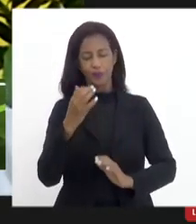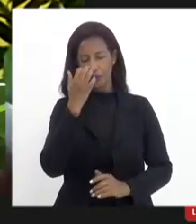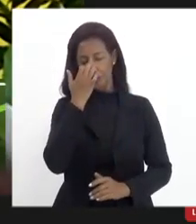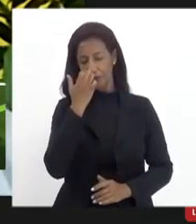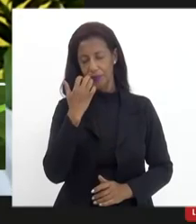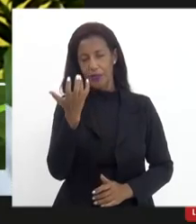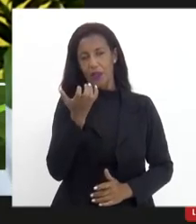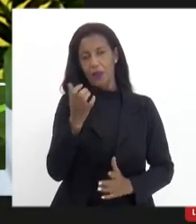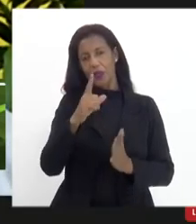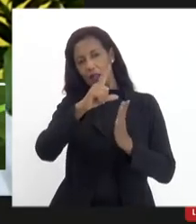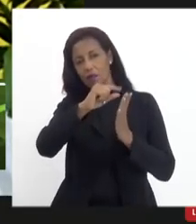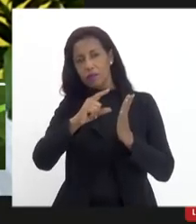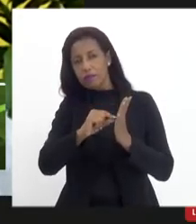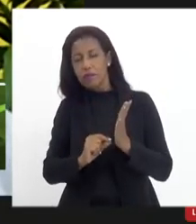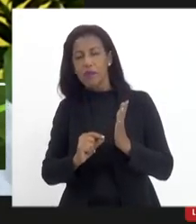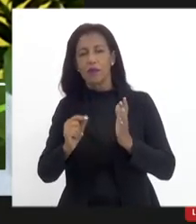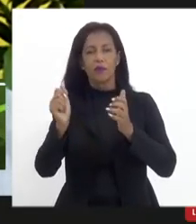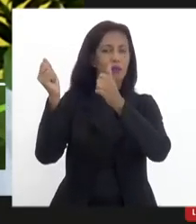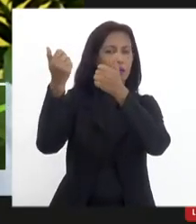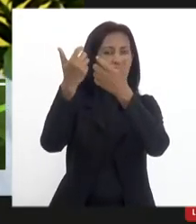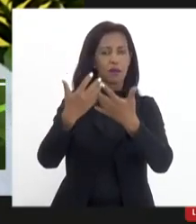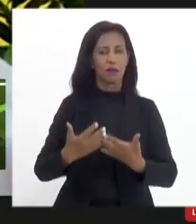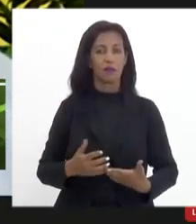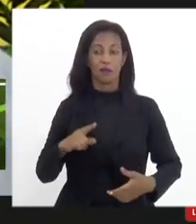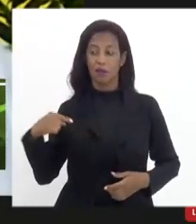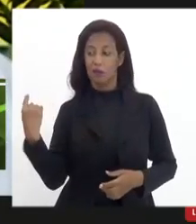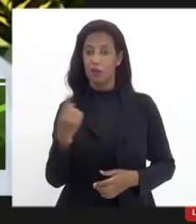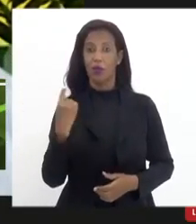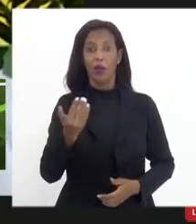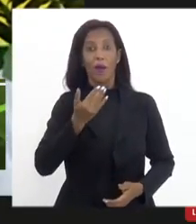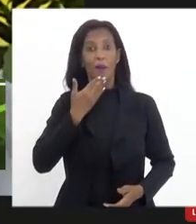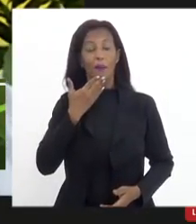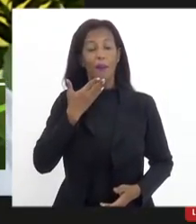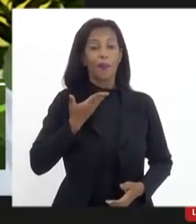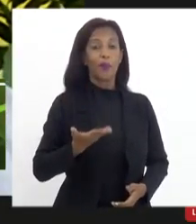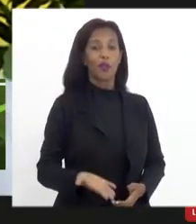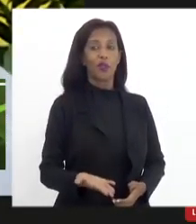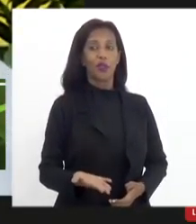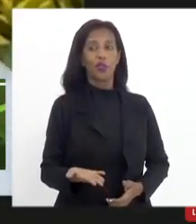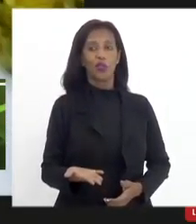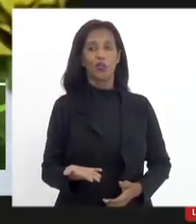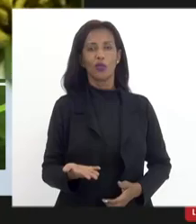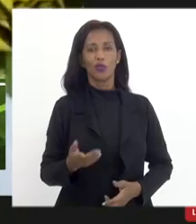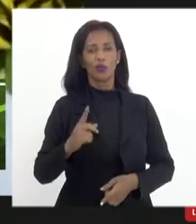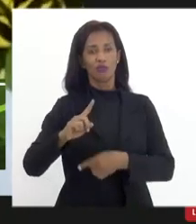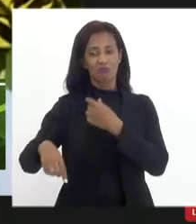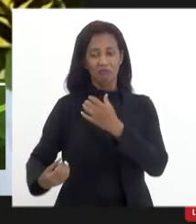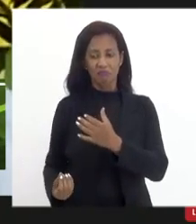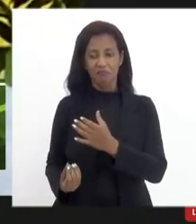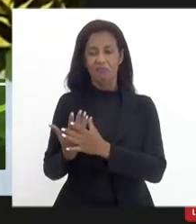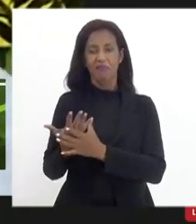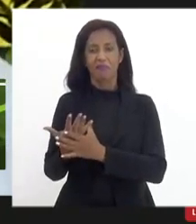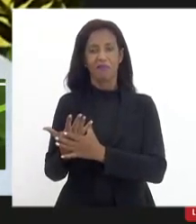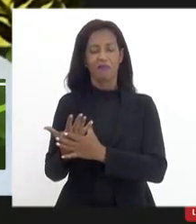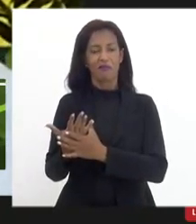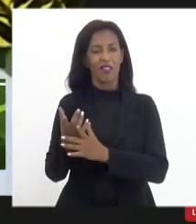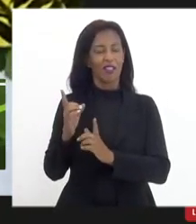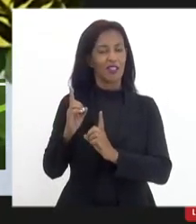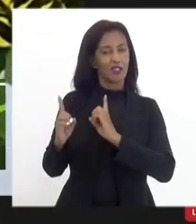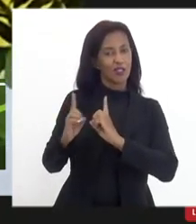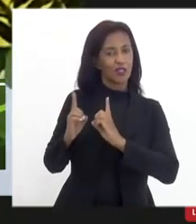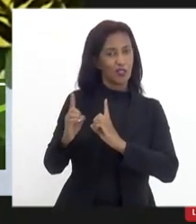pincelar em termos de justificativa do nosso pedido de reabertura das discussões com relação